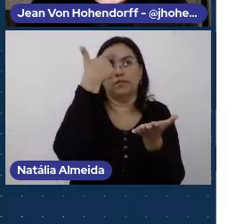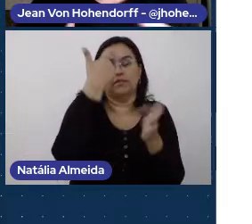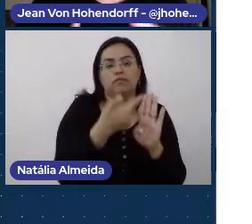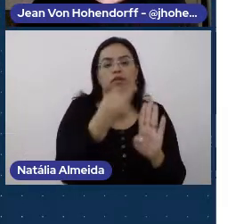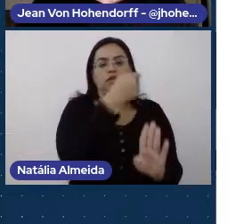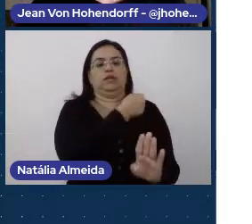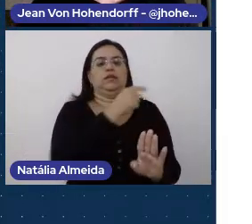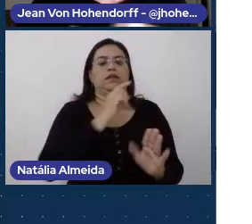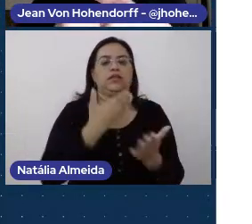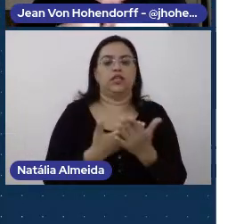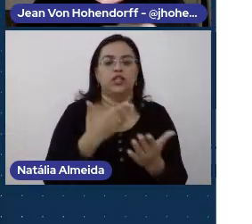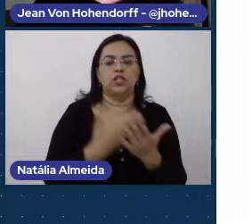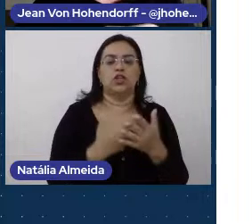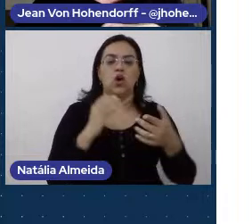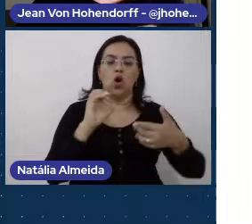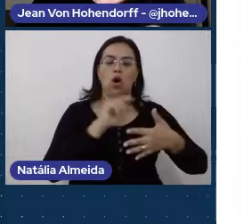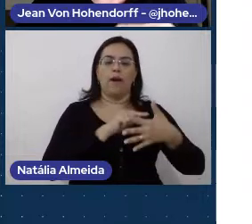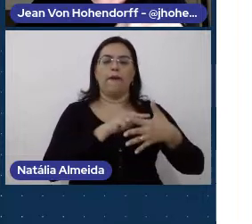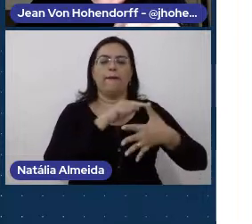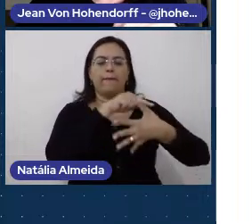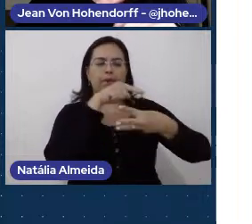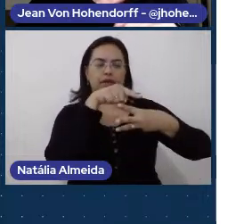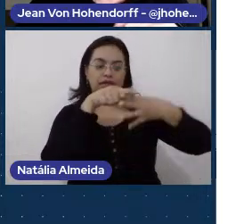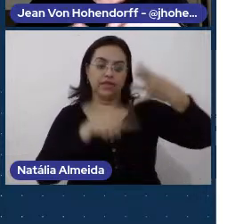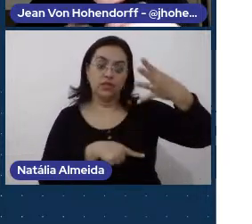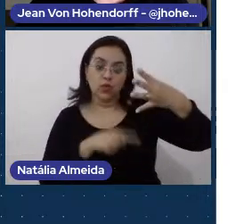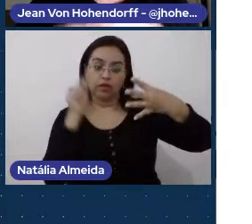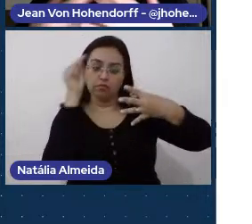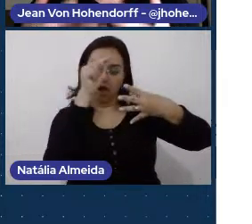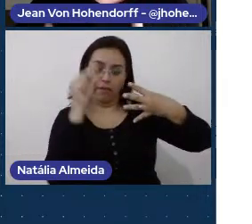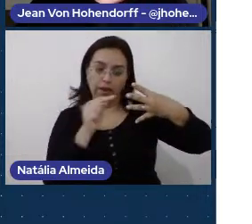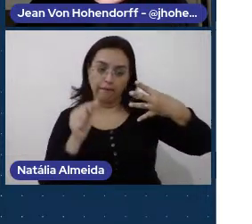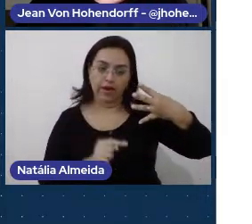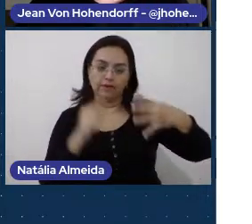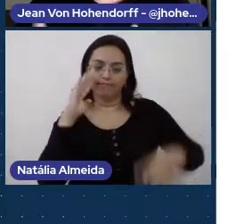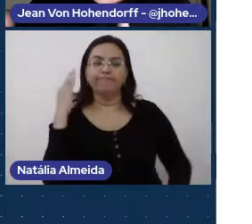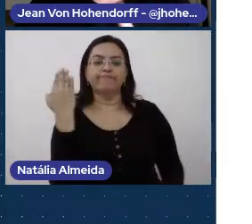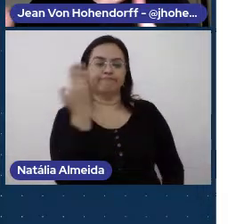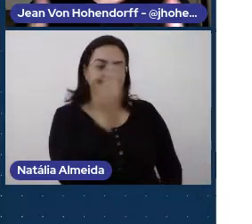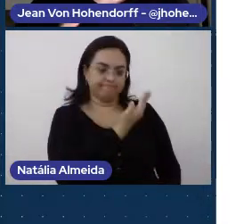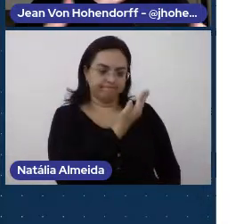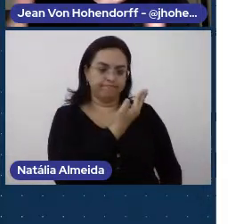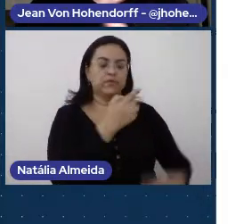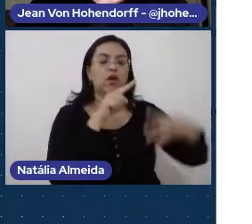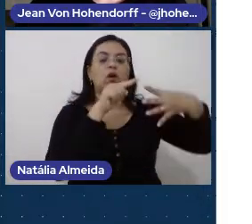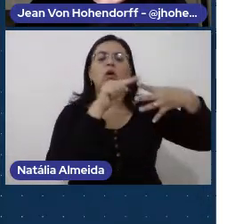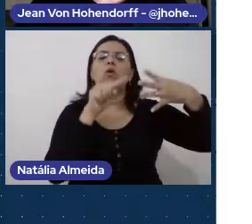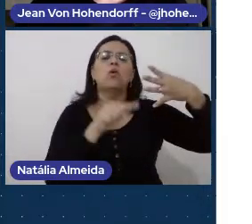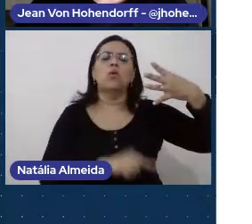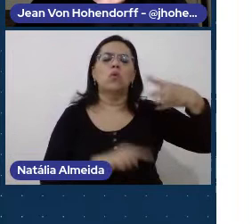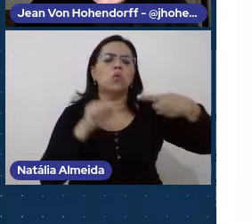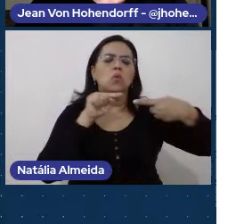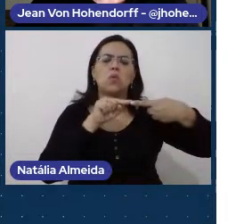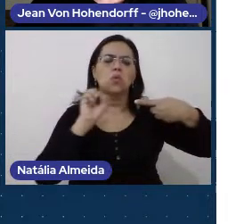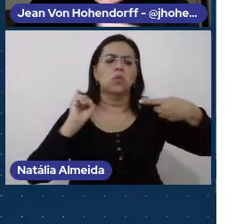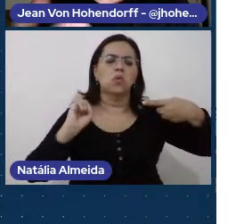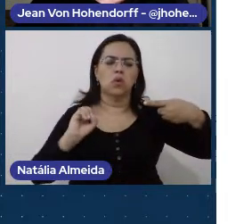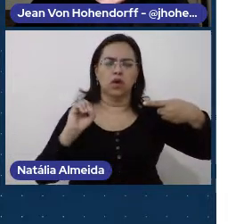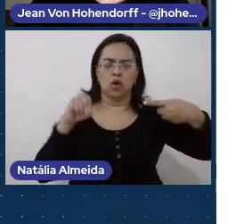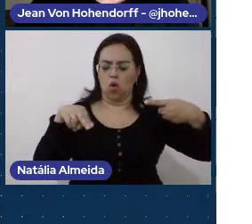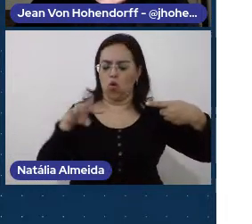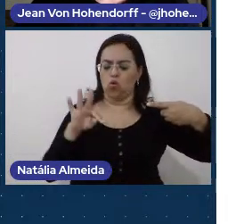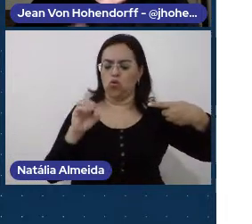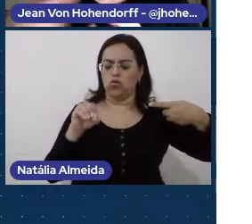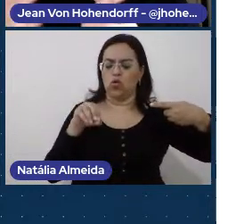ontologia, epistemologia, axiologia e metodologia. Então, ontologia sendo o que a gente acredita que é a natureza da realidade.